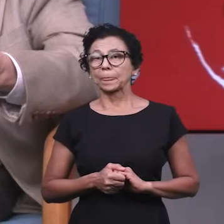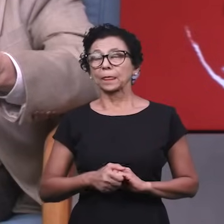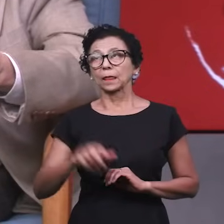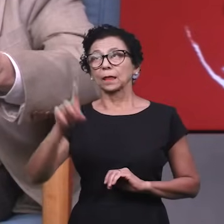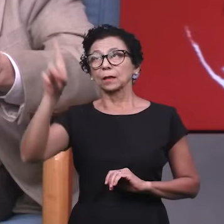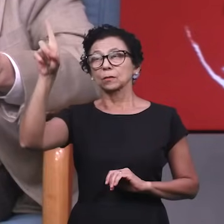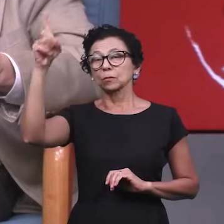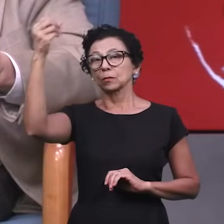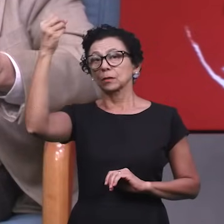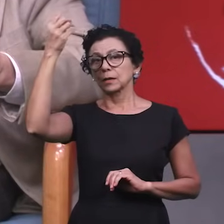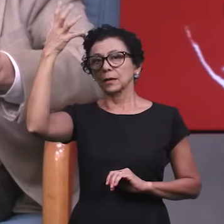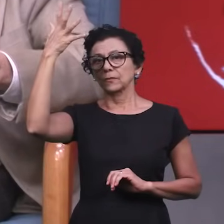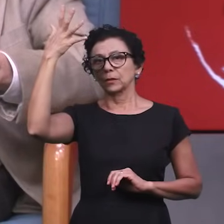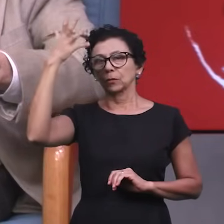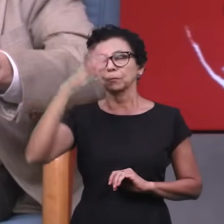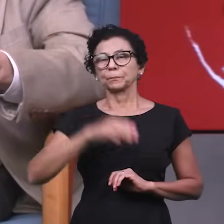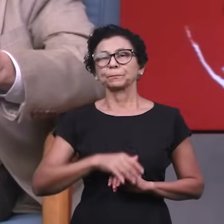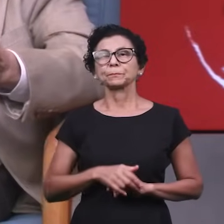revelação.